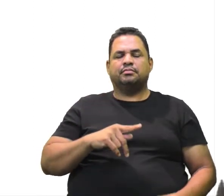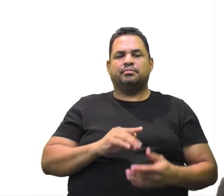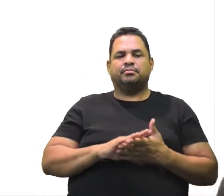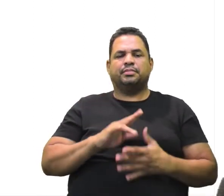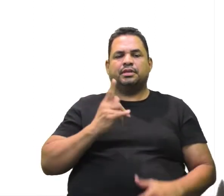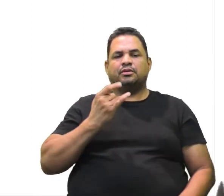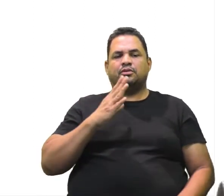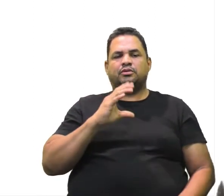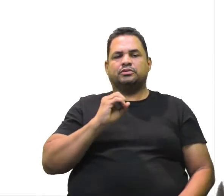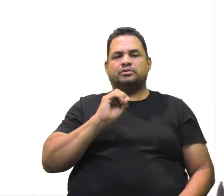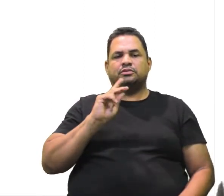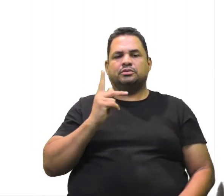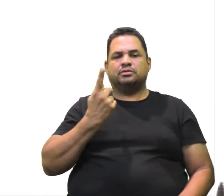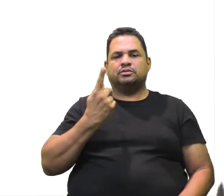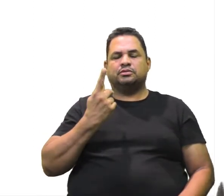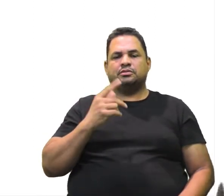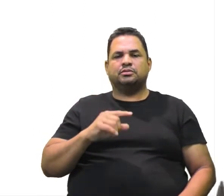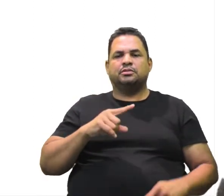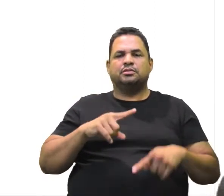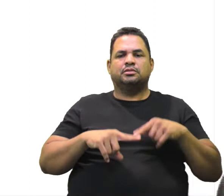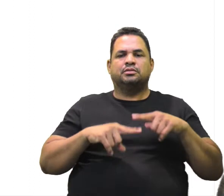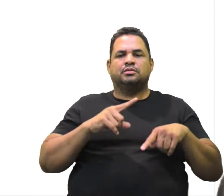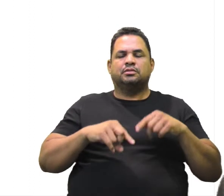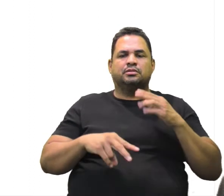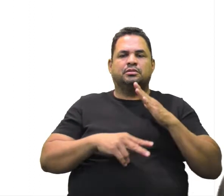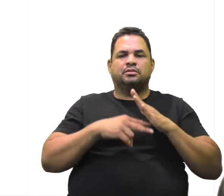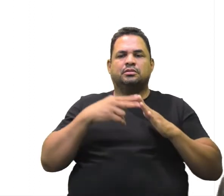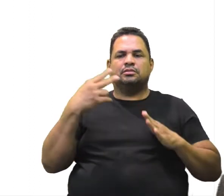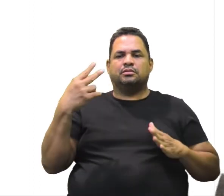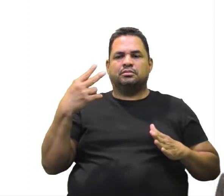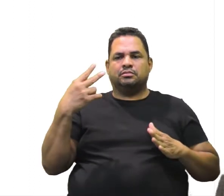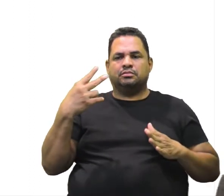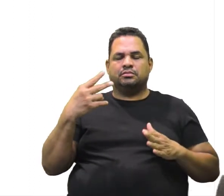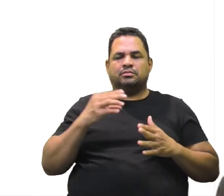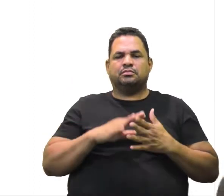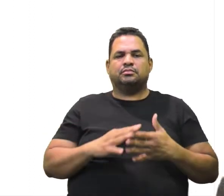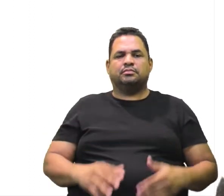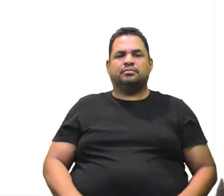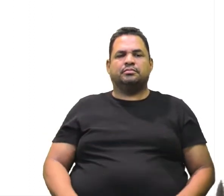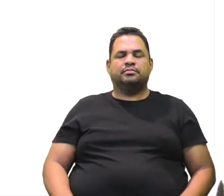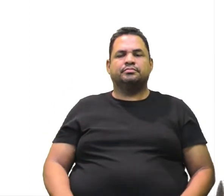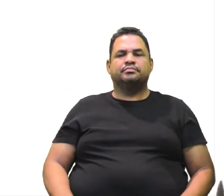oxigenada H2O2, tá certo? Ele é um produto secundário